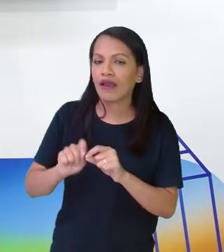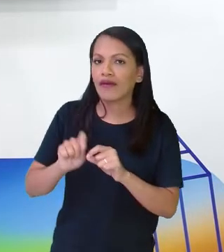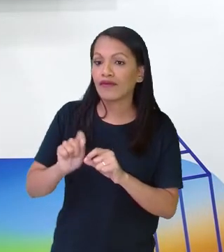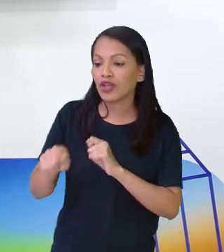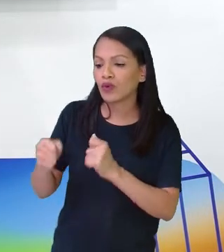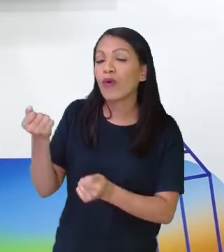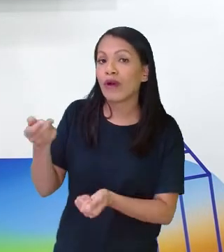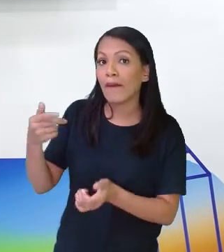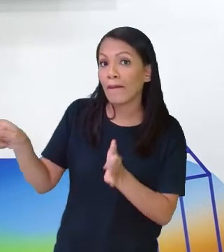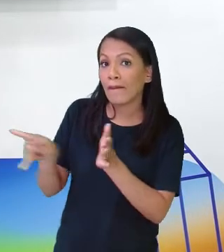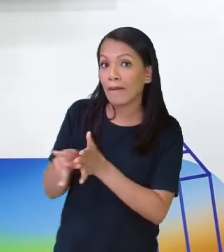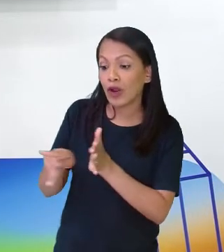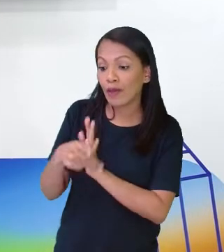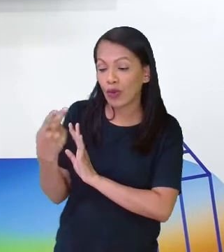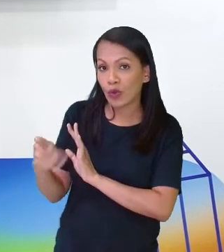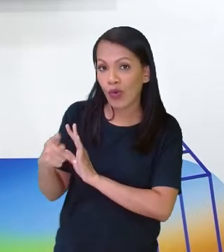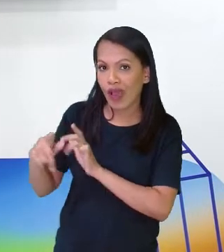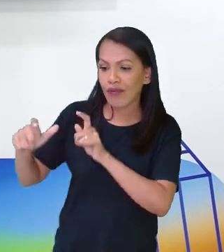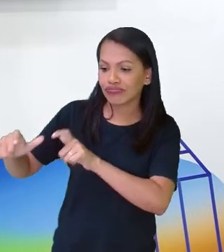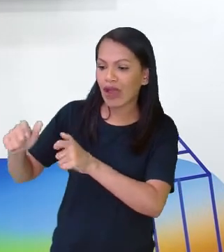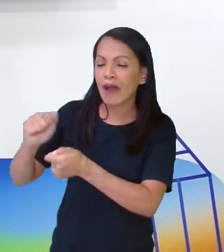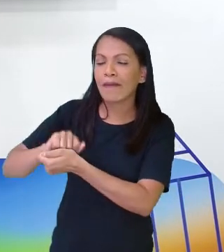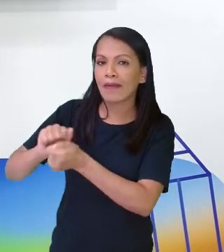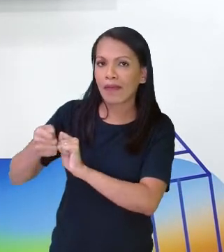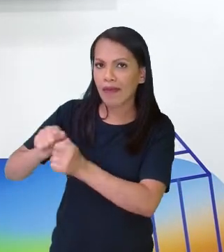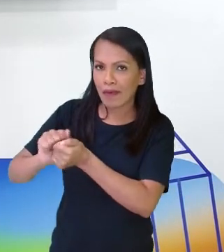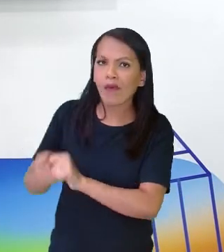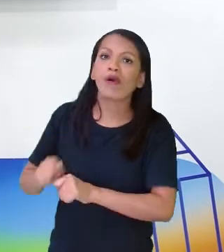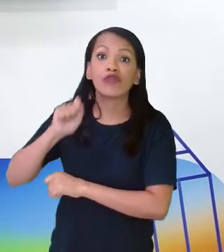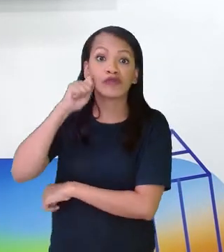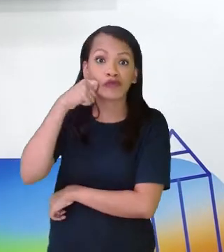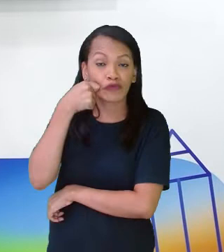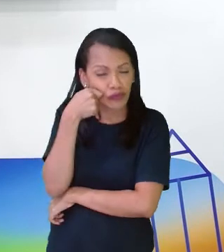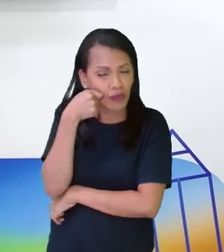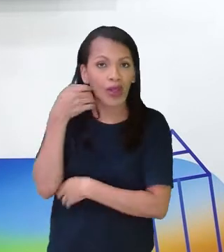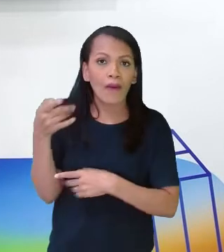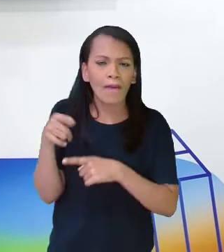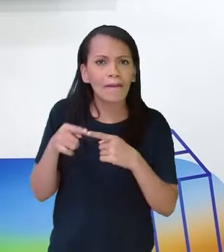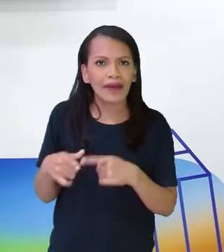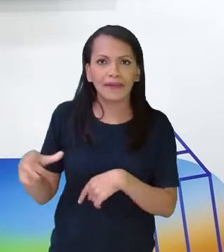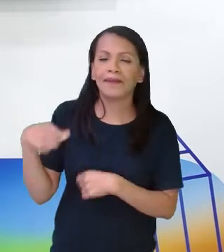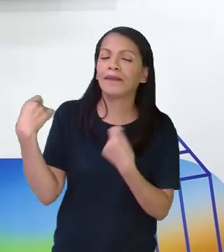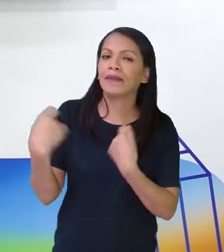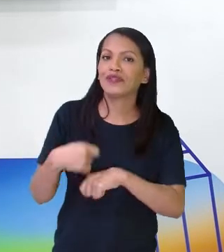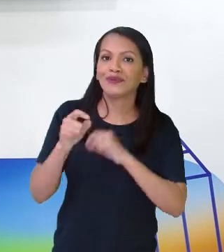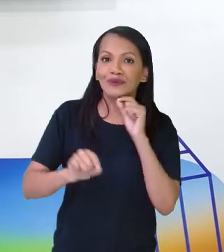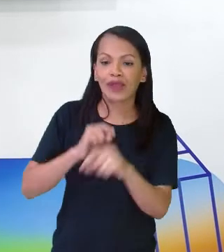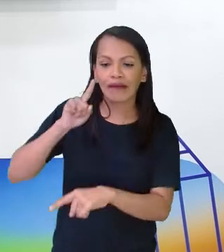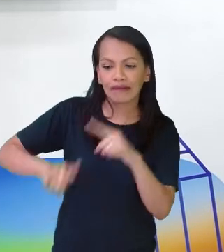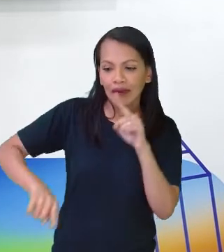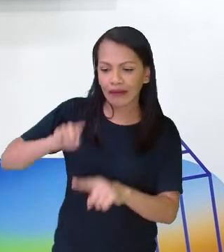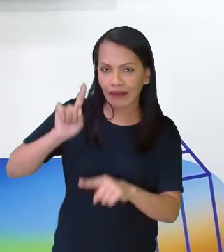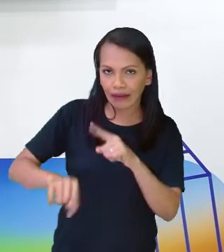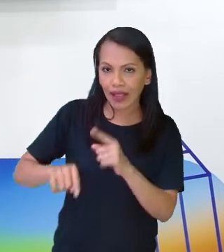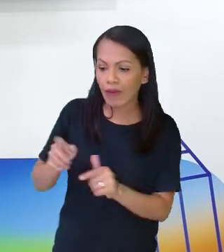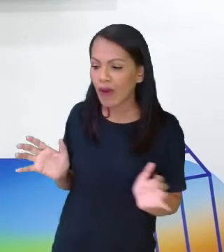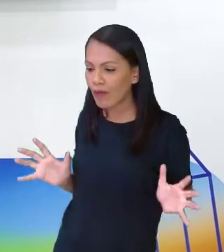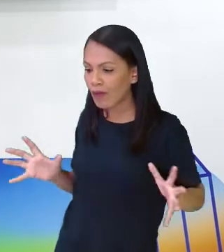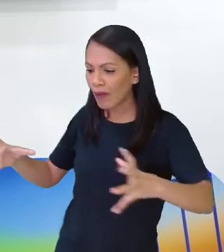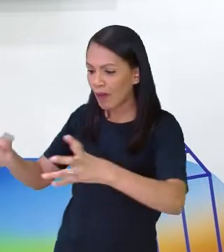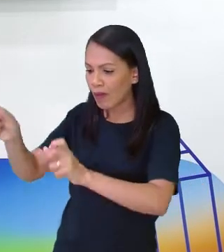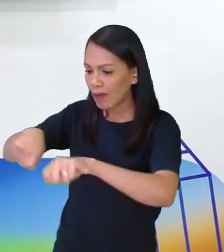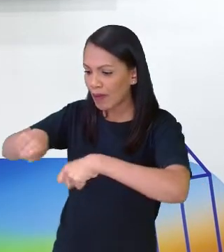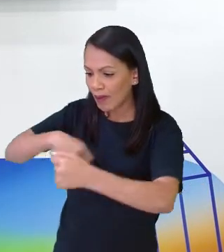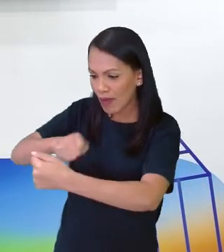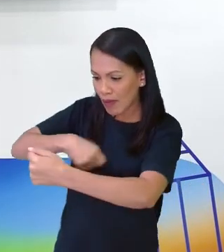para a produção desse alimento. De onde vieram? Como são utilizados em nossas casas? Como